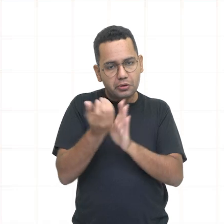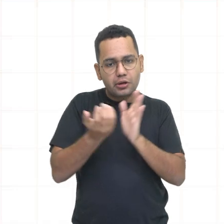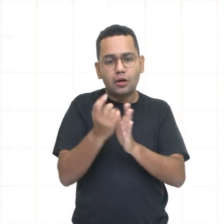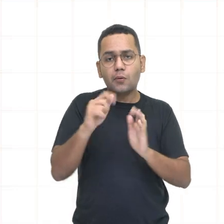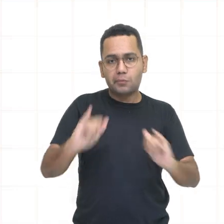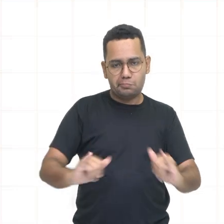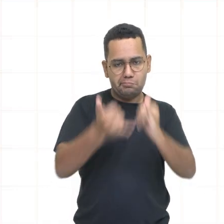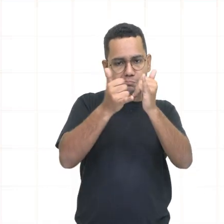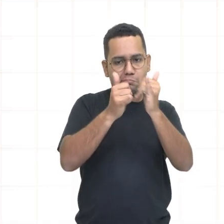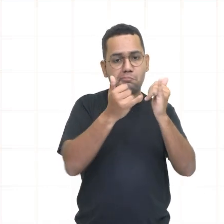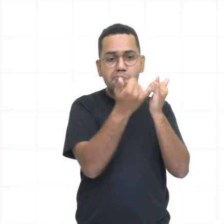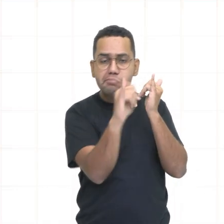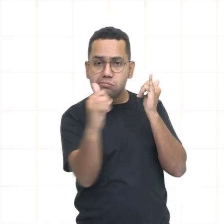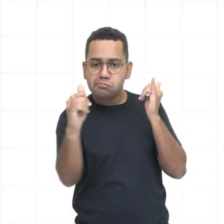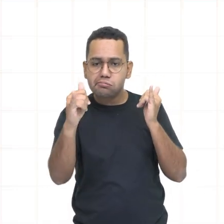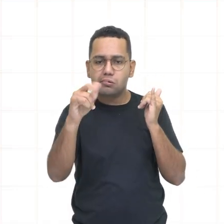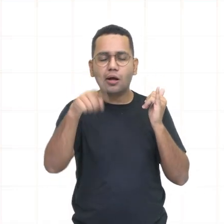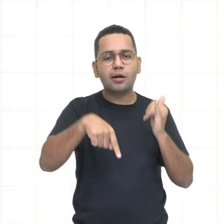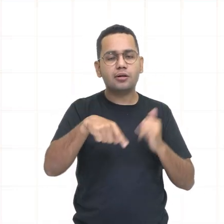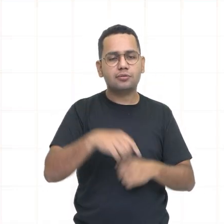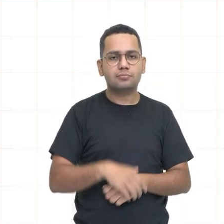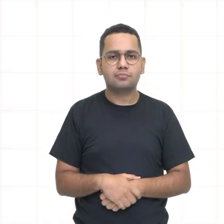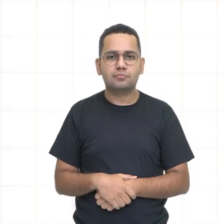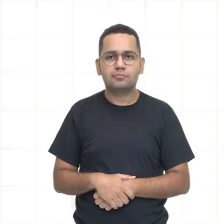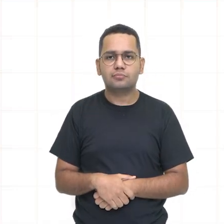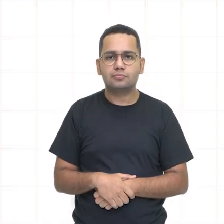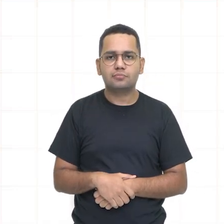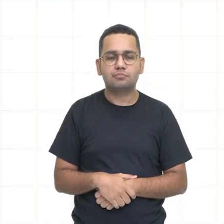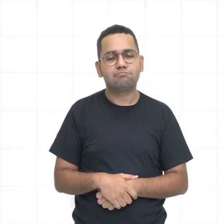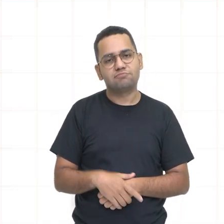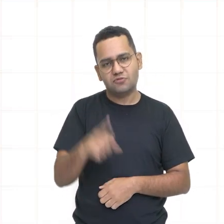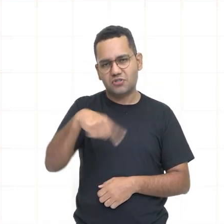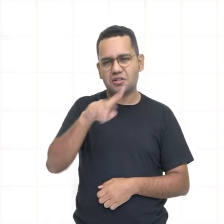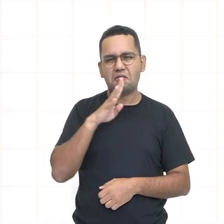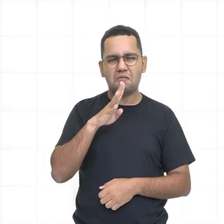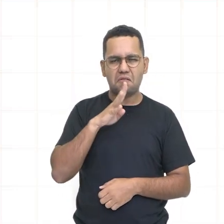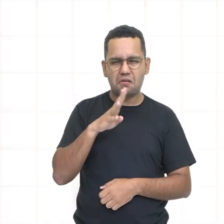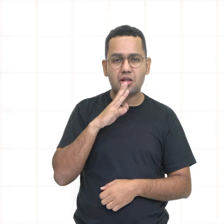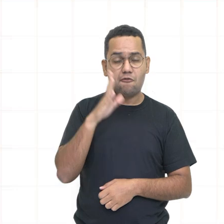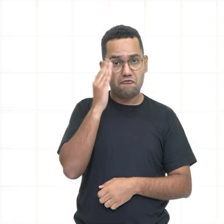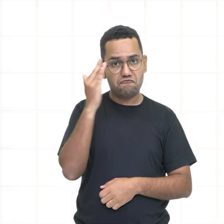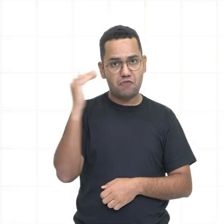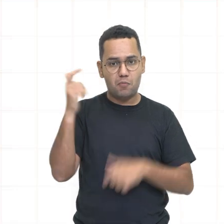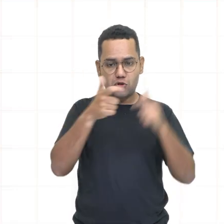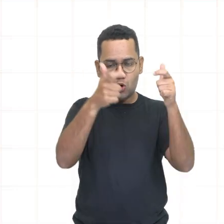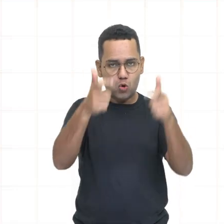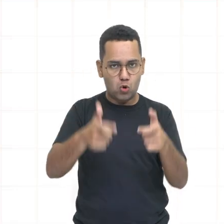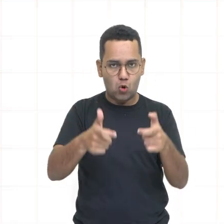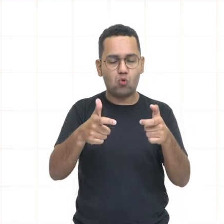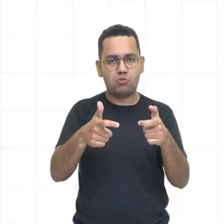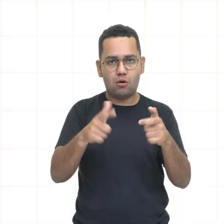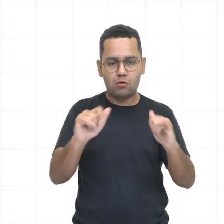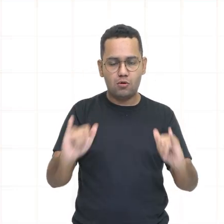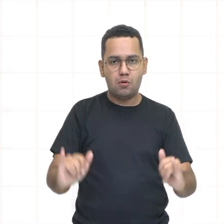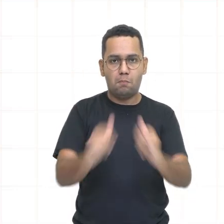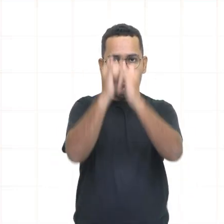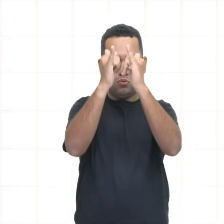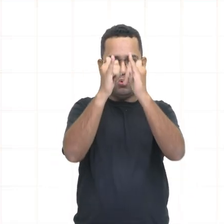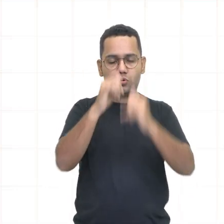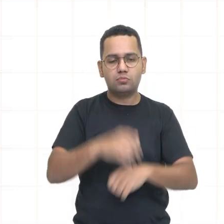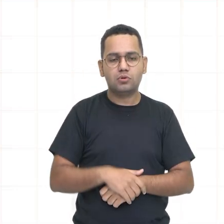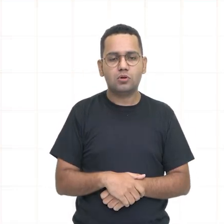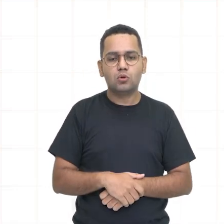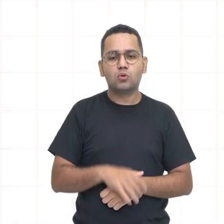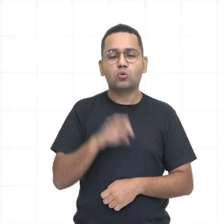de hidrelétricas, como a hidrelétrica bastante conhecida aqui da região, uma hidrelétrica que é a hidrelétrica de